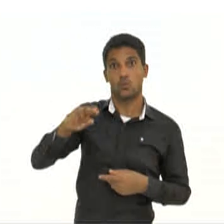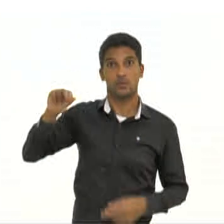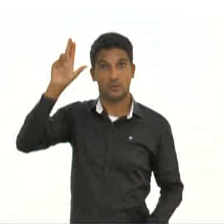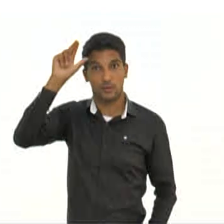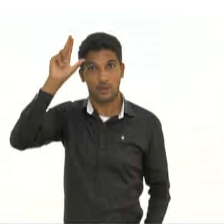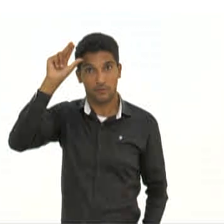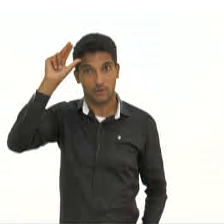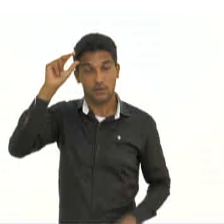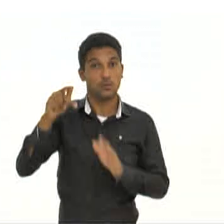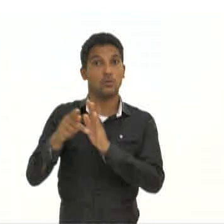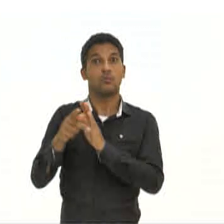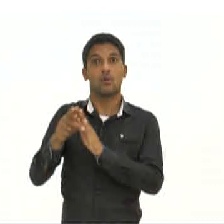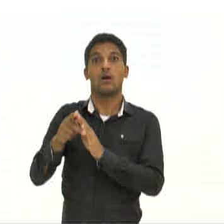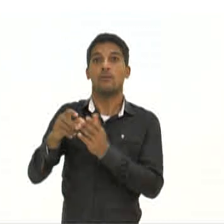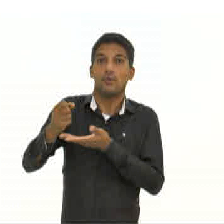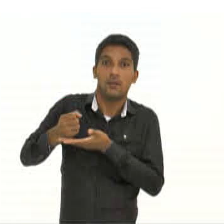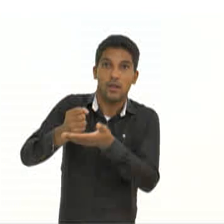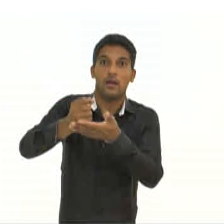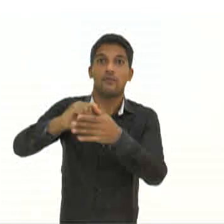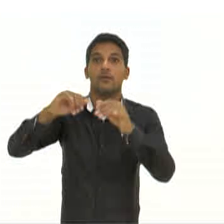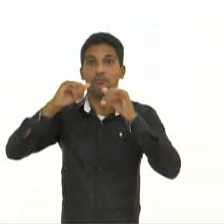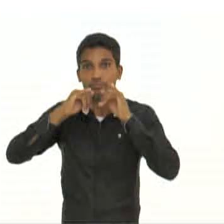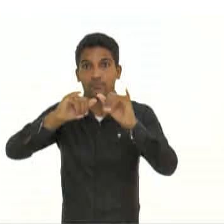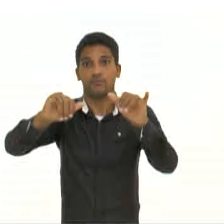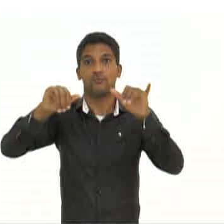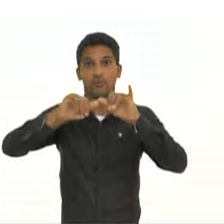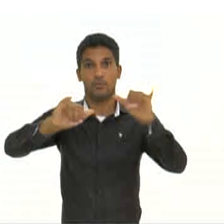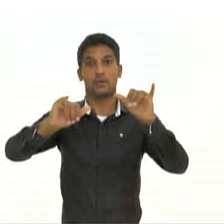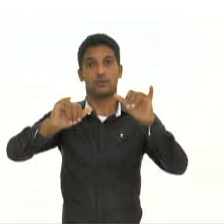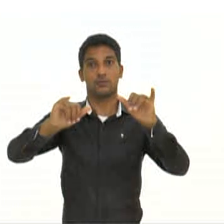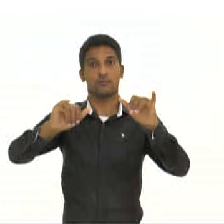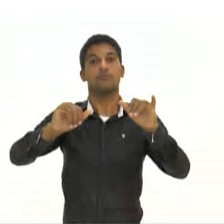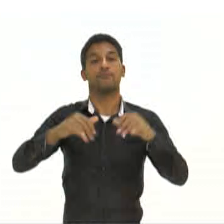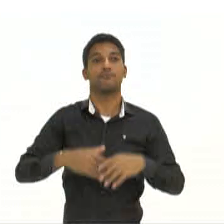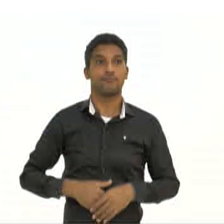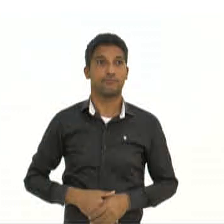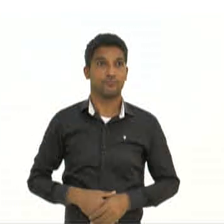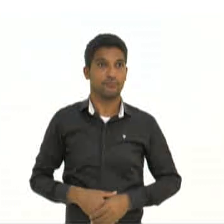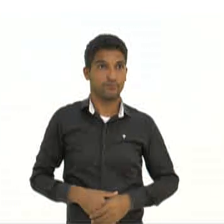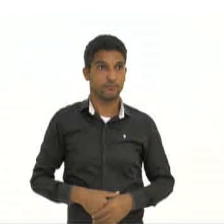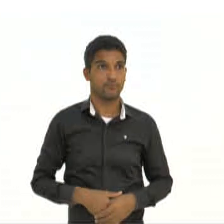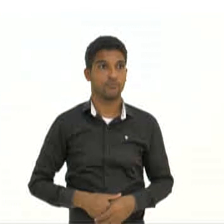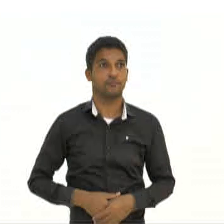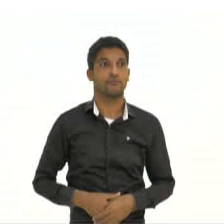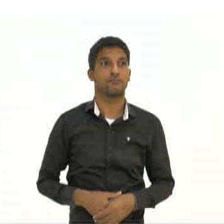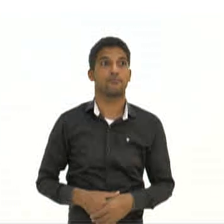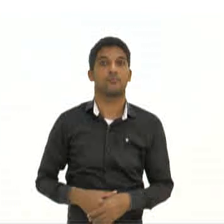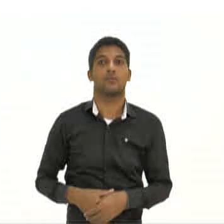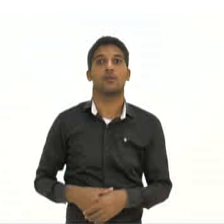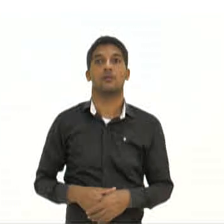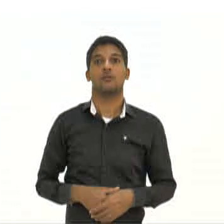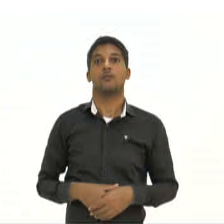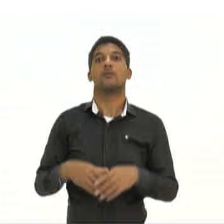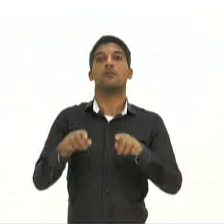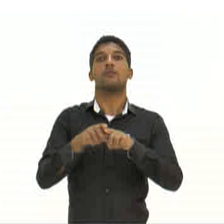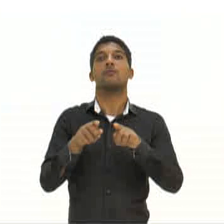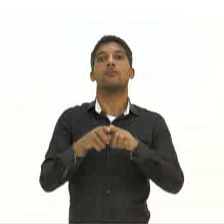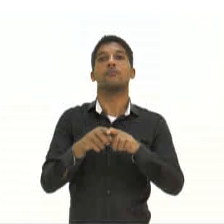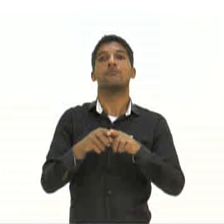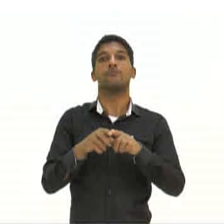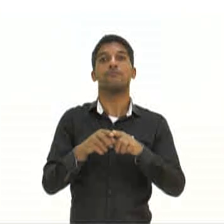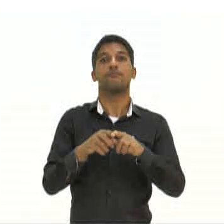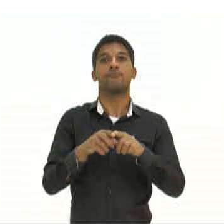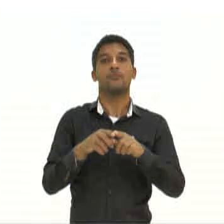como facilitadores da comunicação entre seres humanos. Então vamos ler aqui comigo. Outras formas de envio postal foram utilizadas.